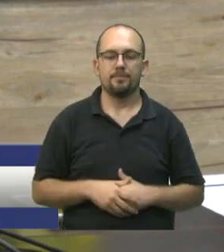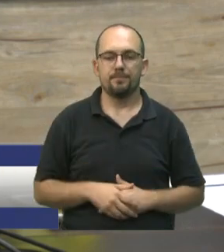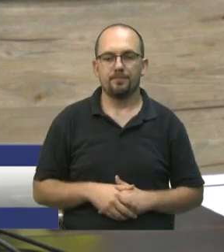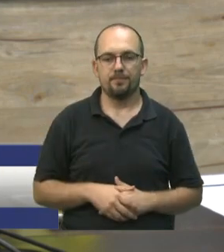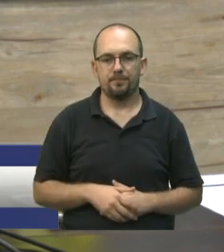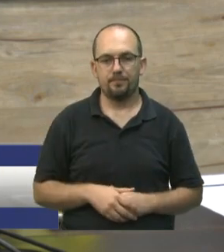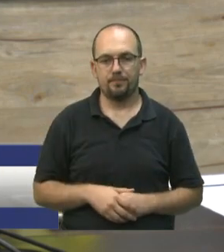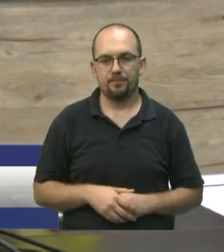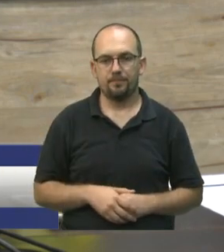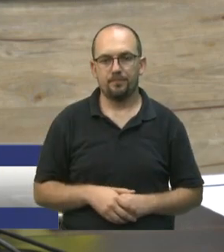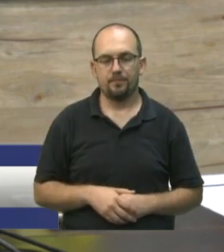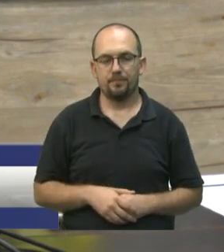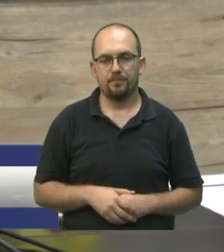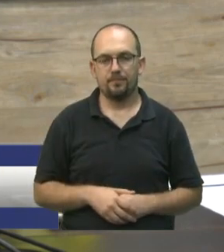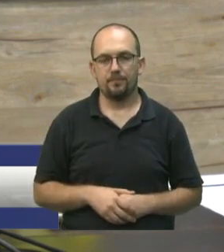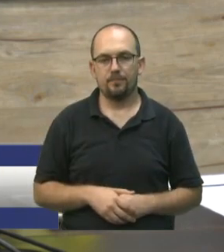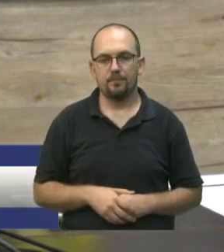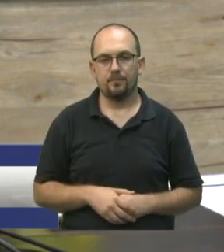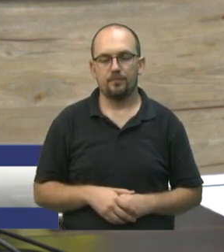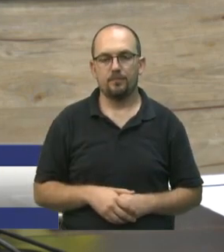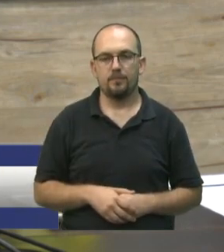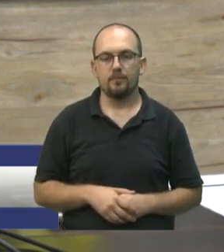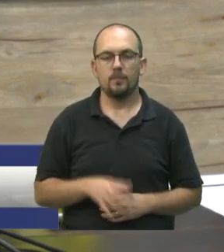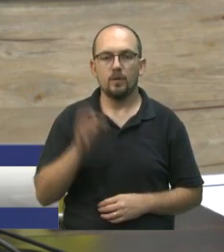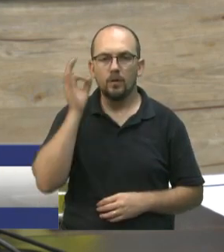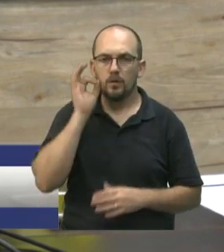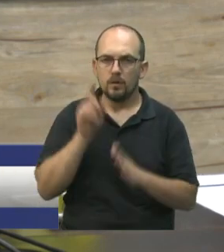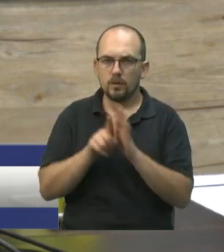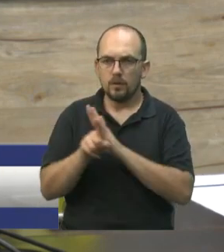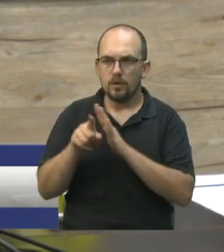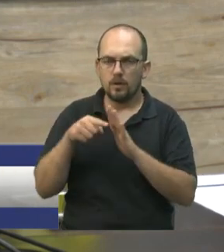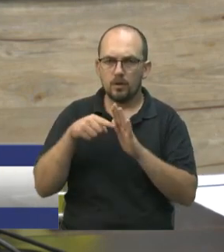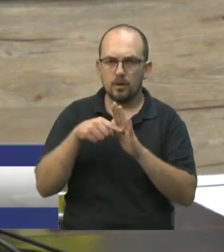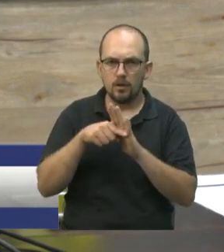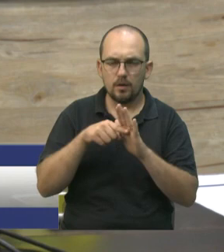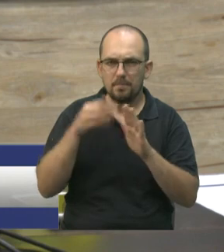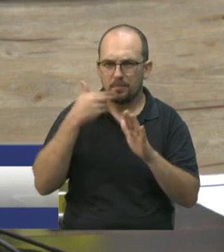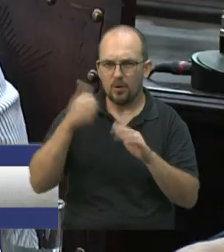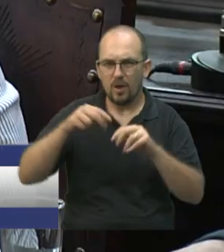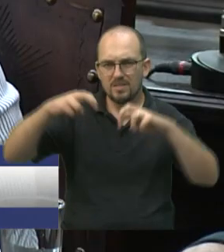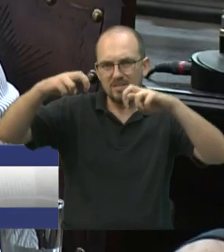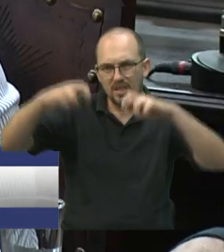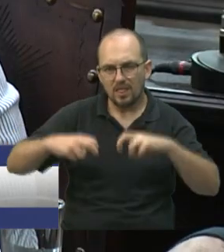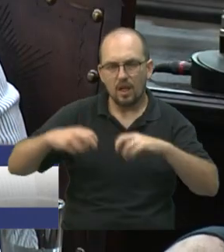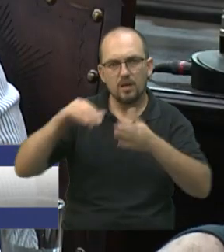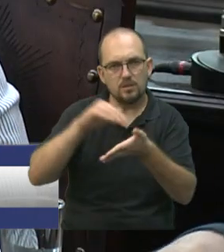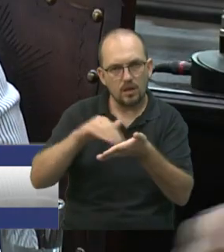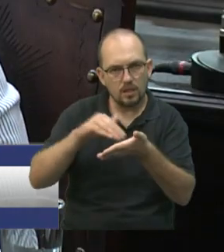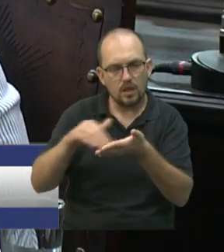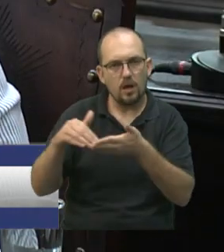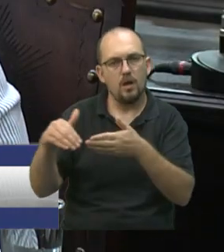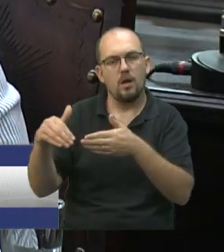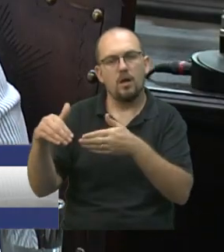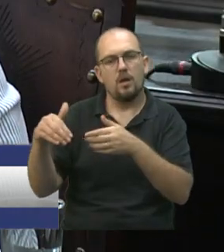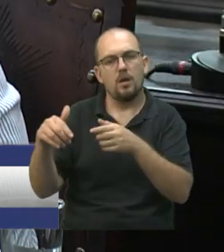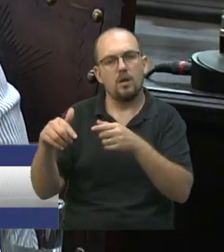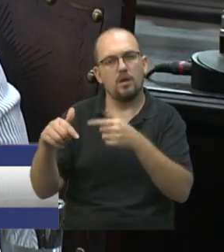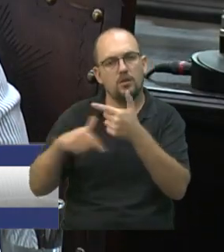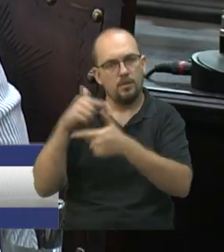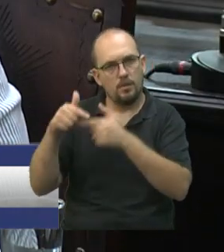E a apuração para realizar o chamamento público, o melhor indicado é sentar com a secretária da pasta e trabalhar.